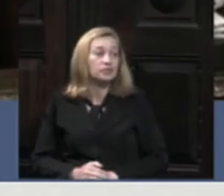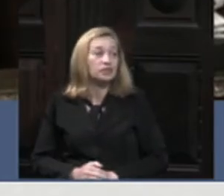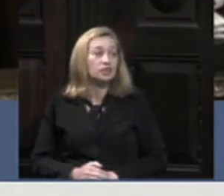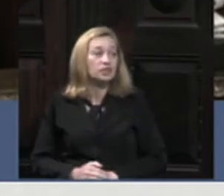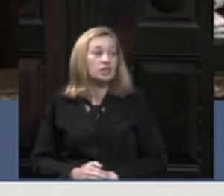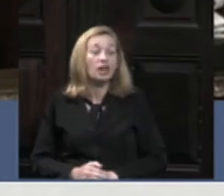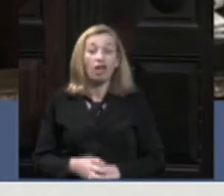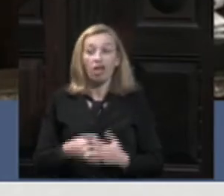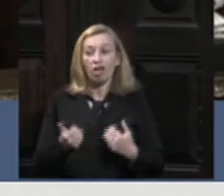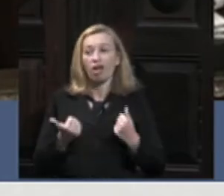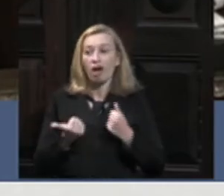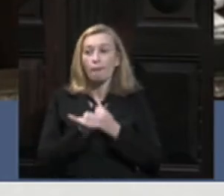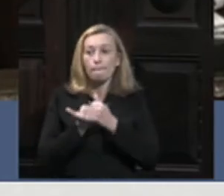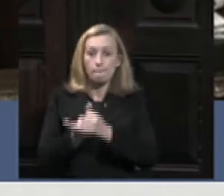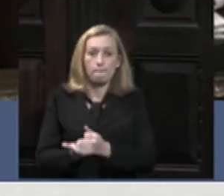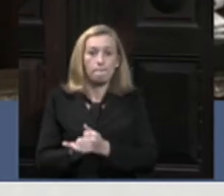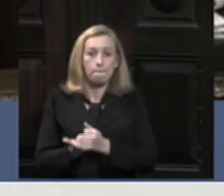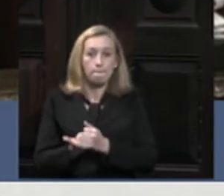colaborar